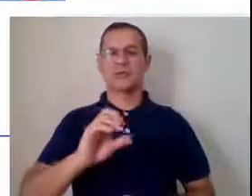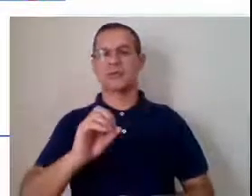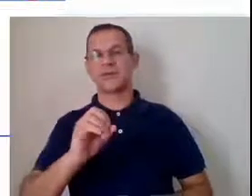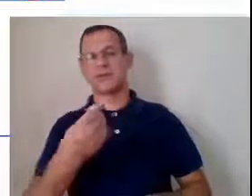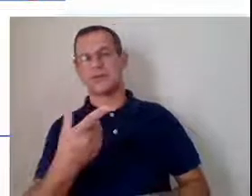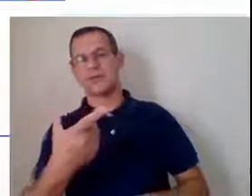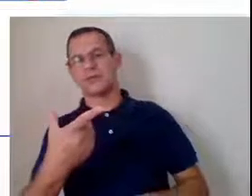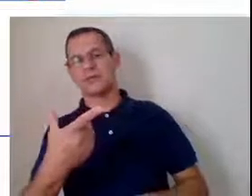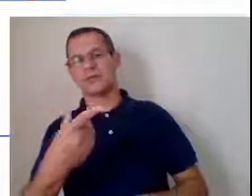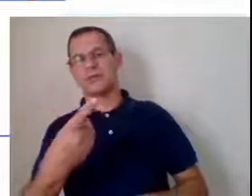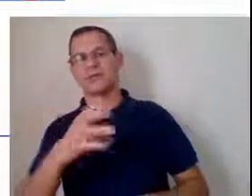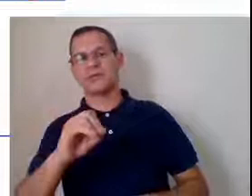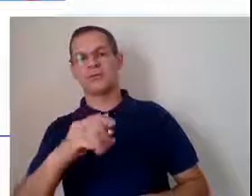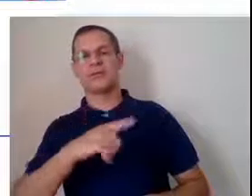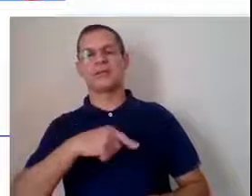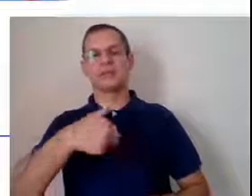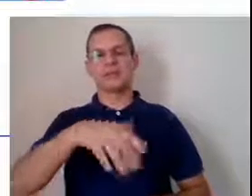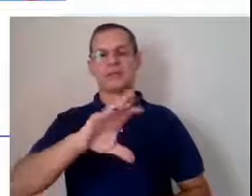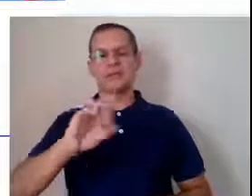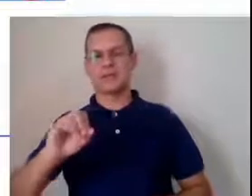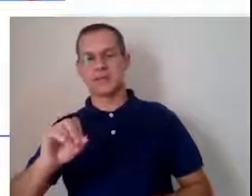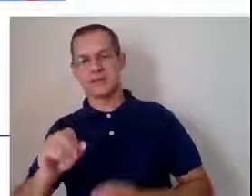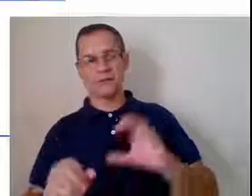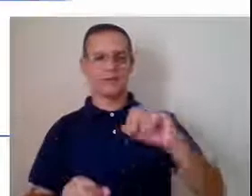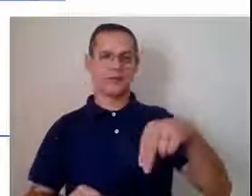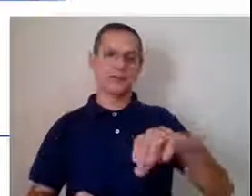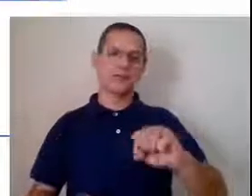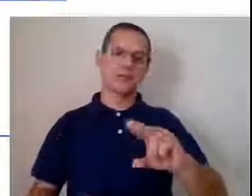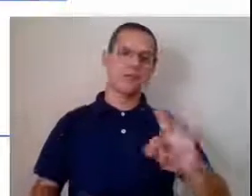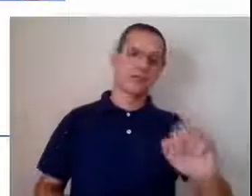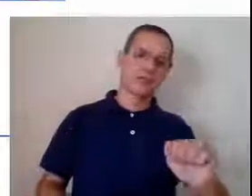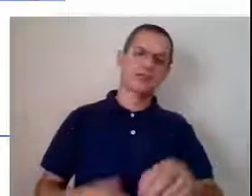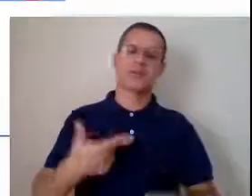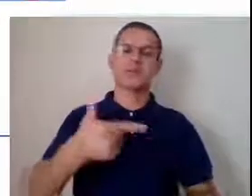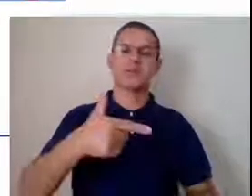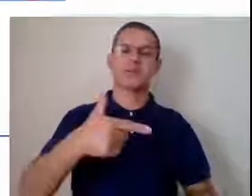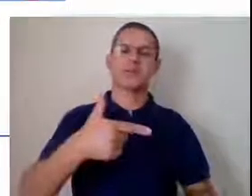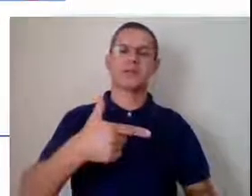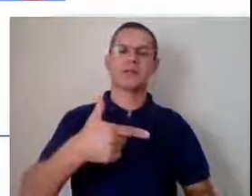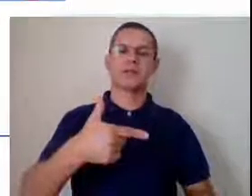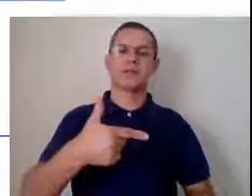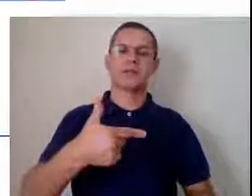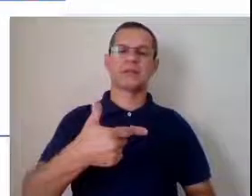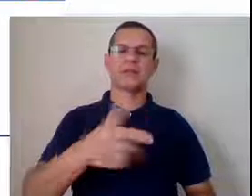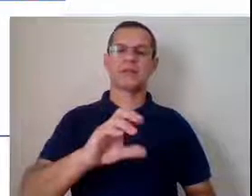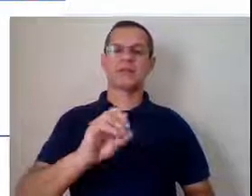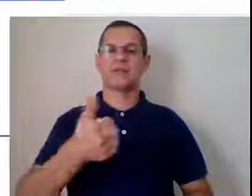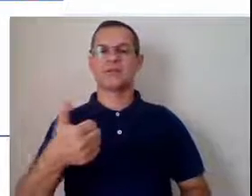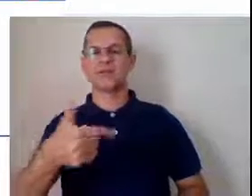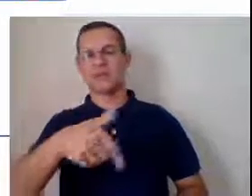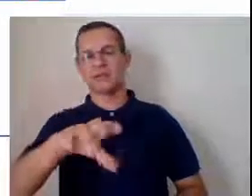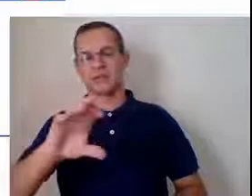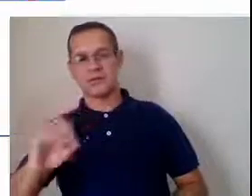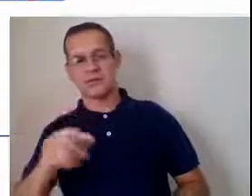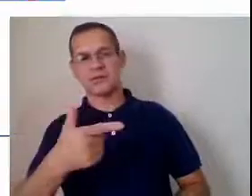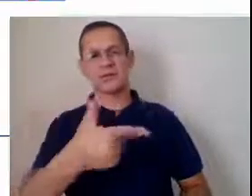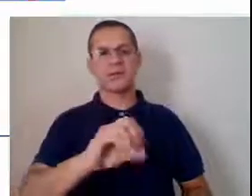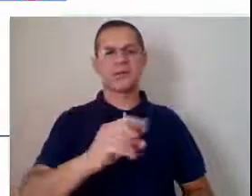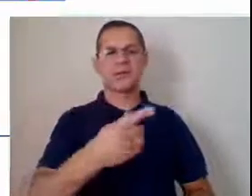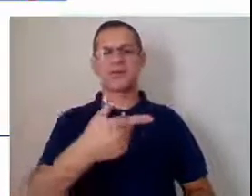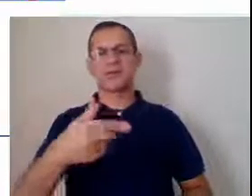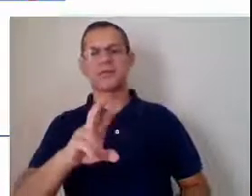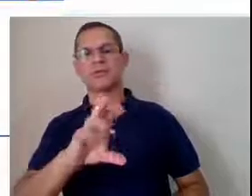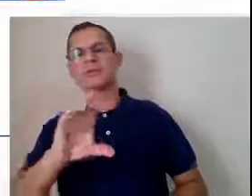eu tive 700 consultas. 2011, 700 também. 2012, 500. Então,